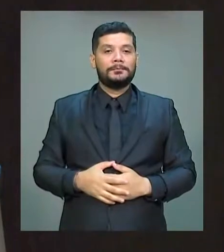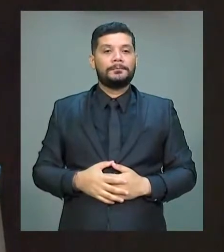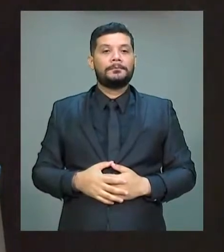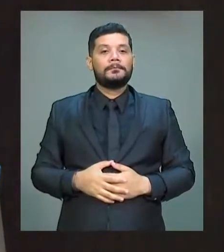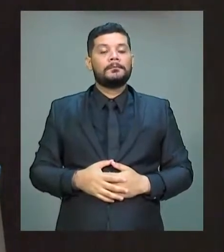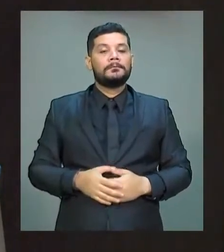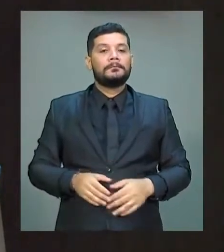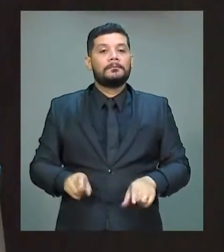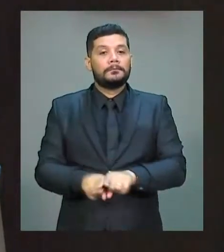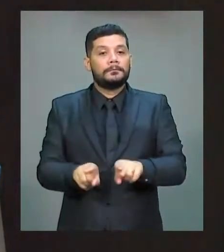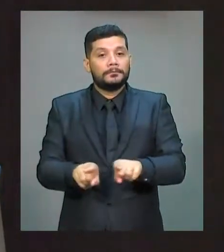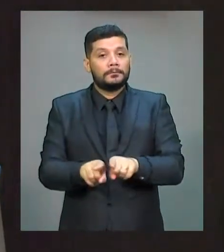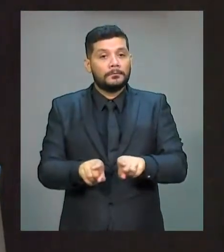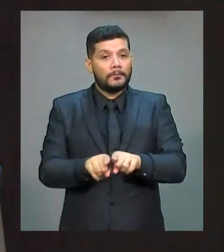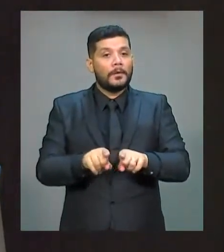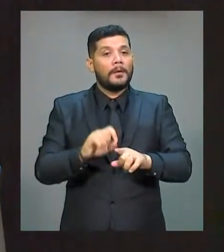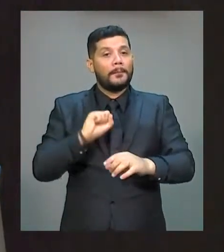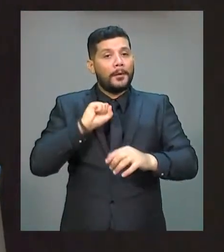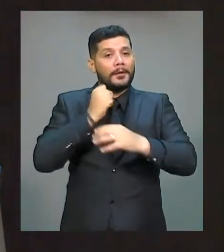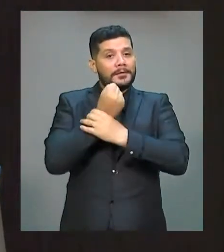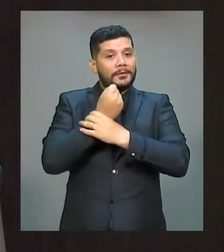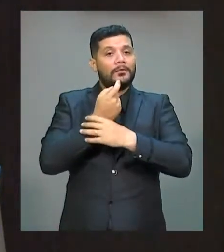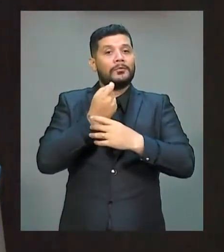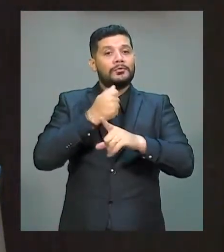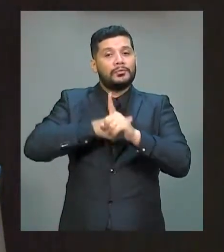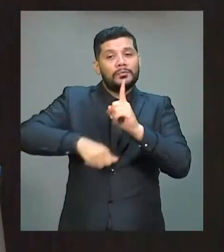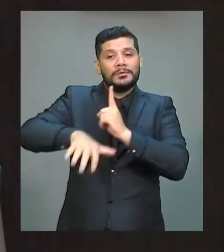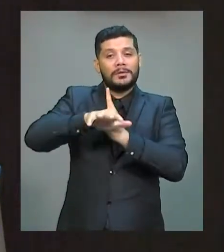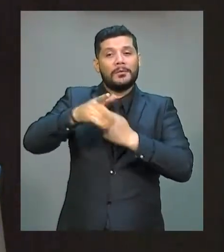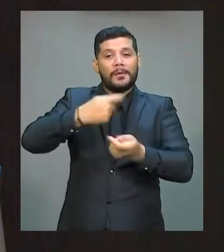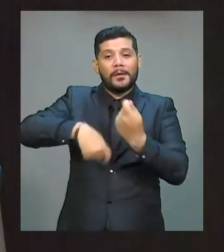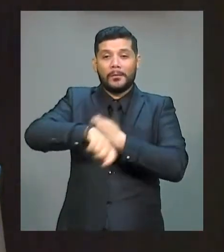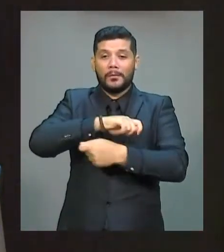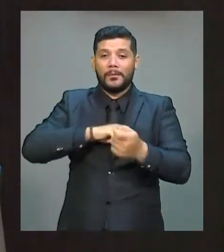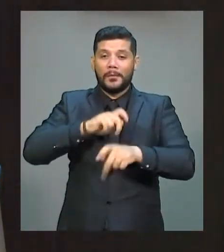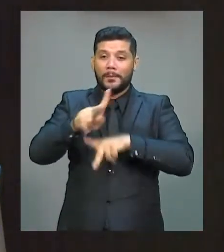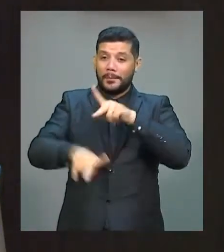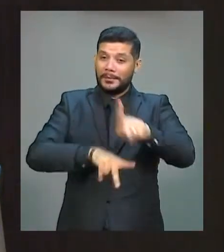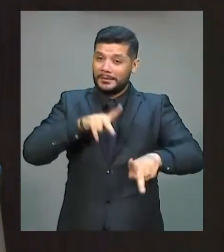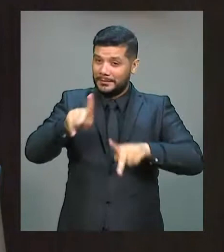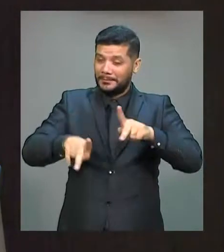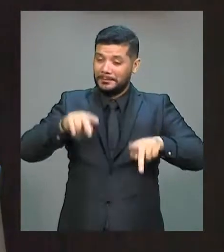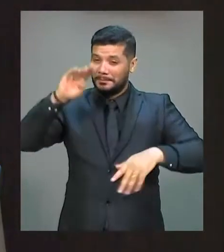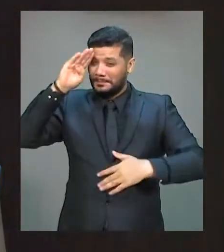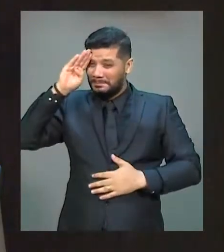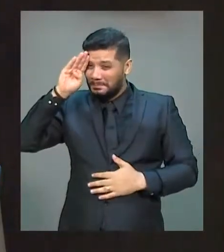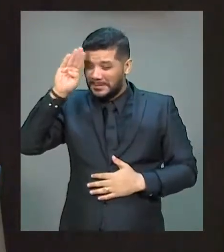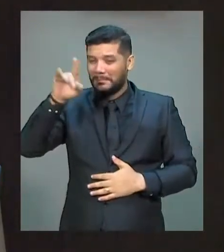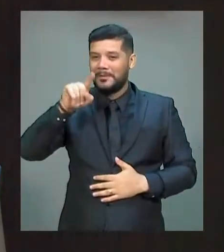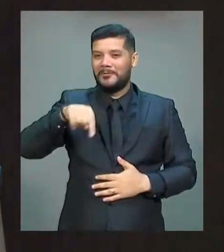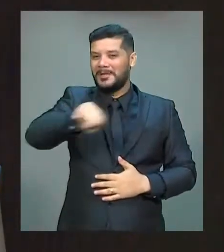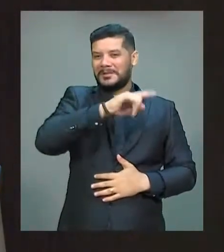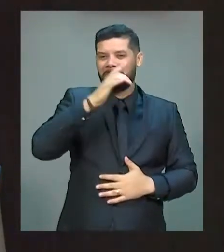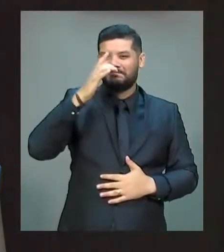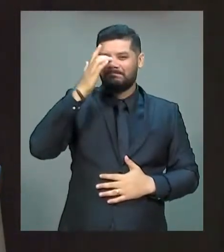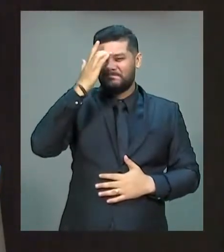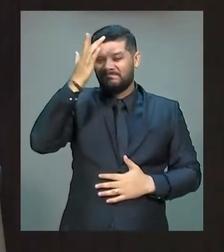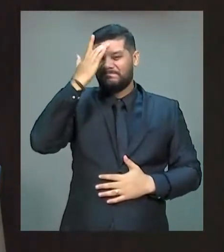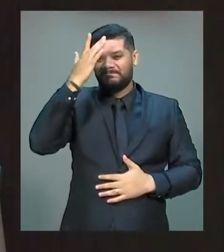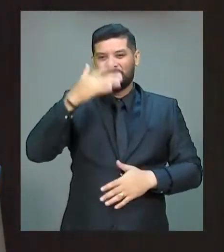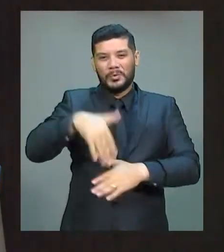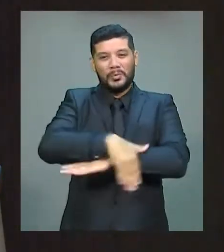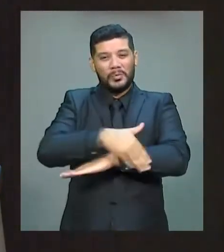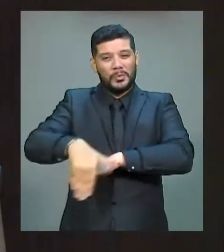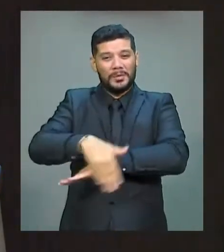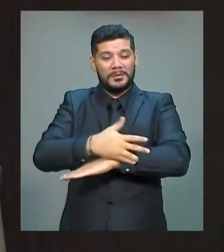pela proteção social e econômica da população, sobretudo a mais vulnerável. E eu